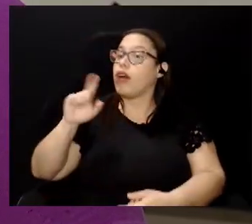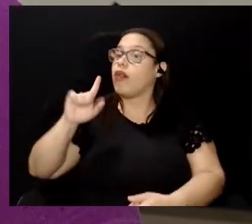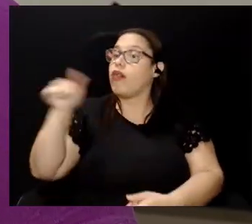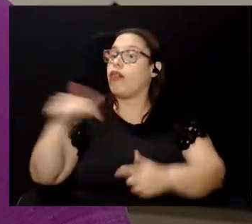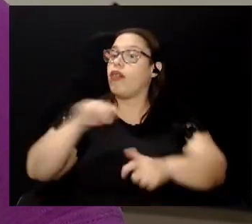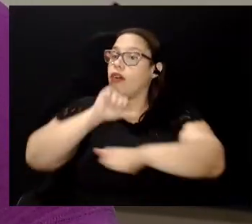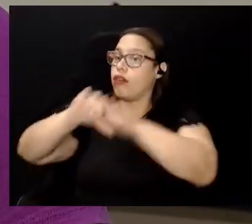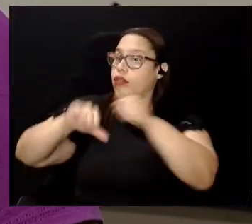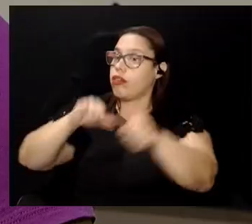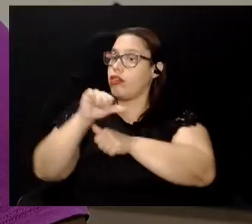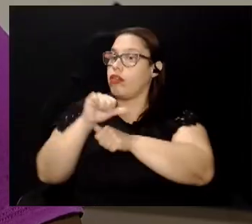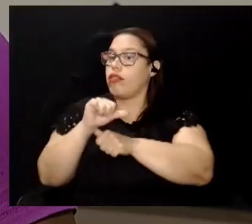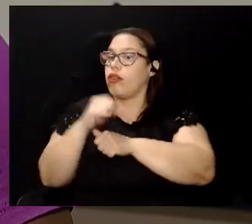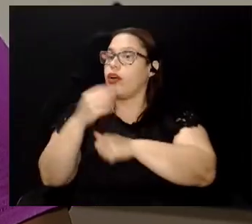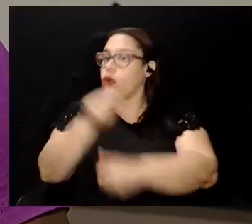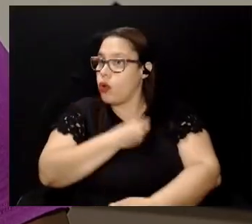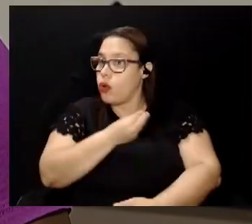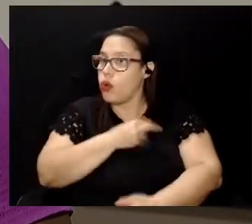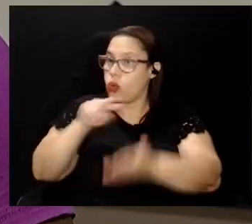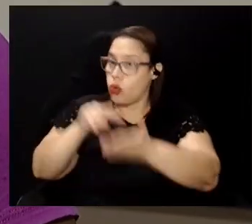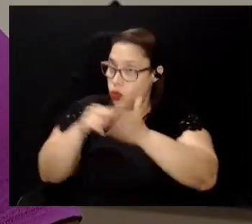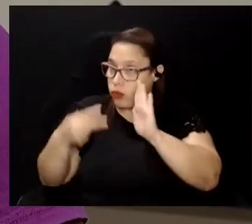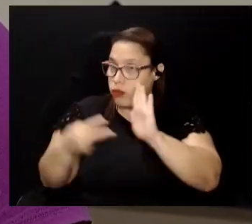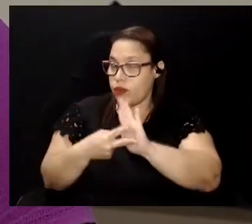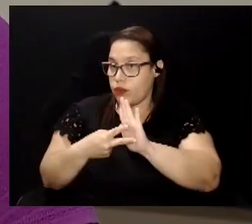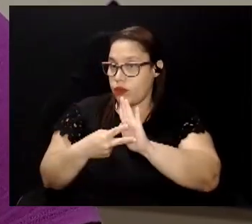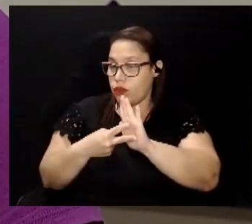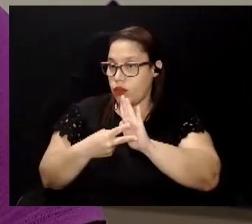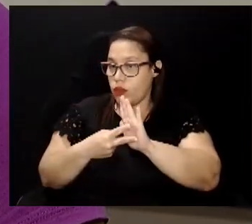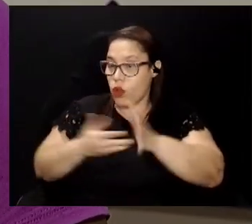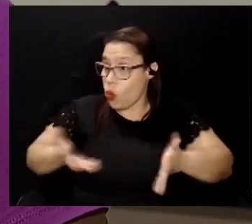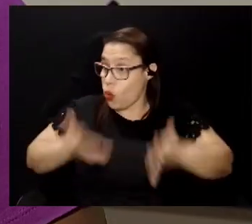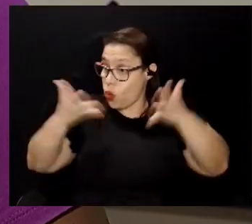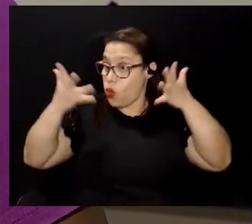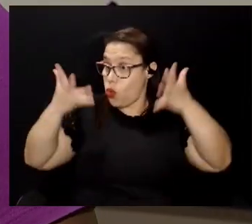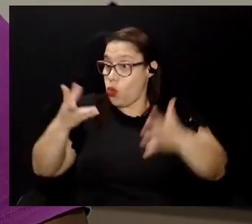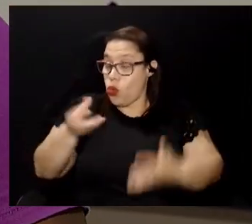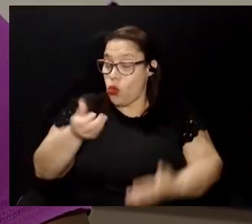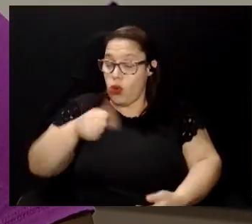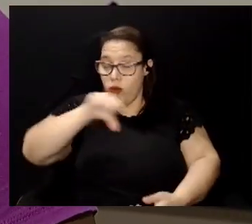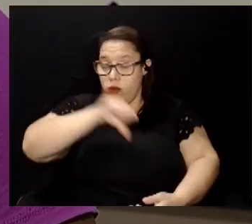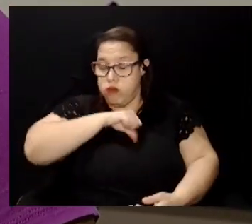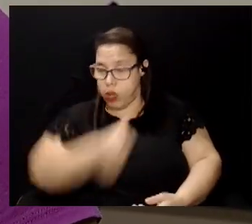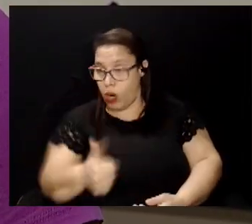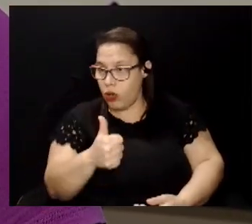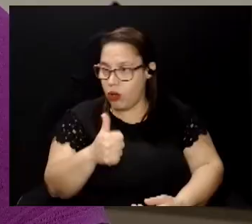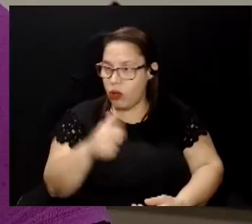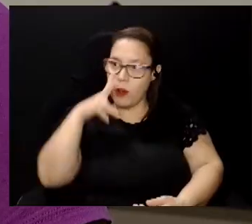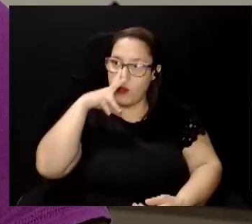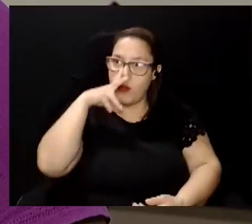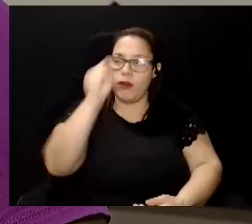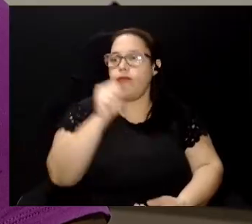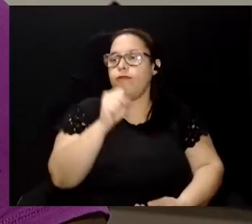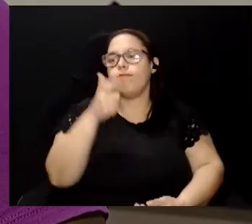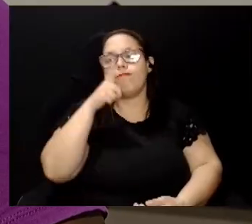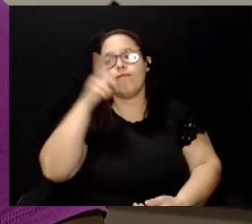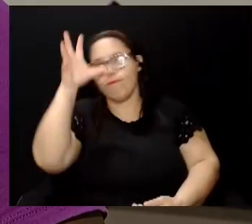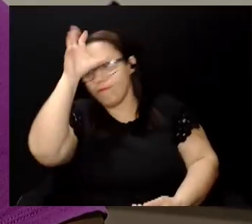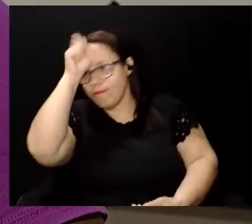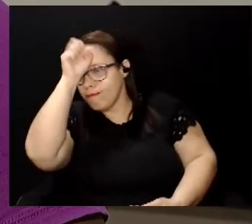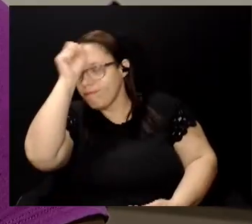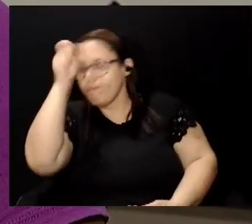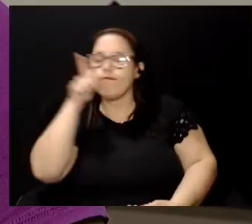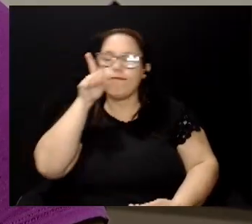Então aqui, além de transformar a sua vida no sentido do ânimo mesmo, de ter força, e ainda de quebra